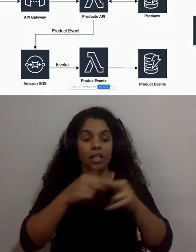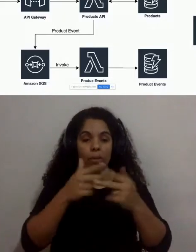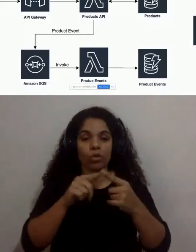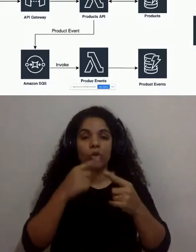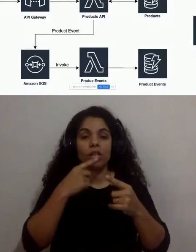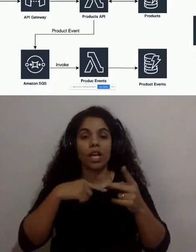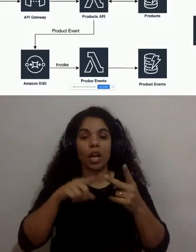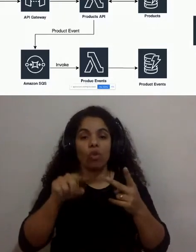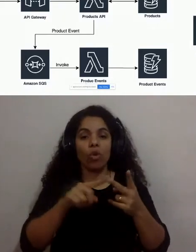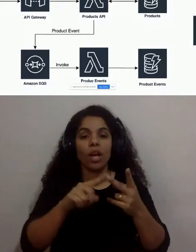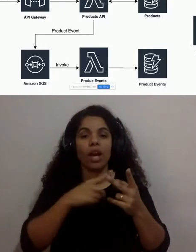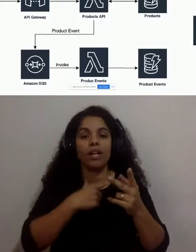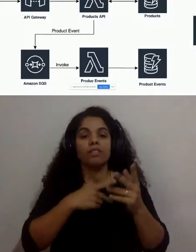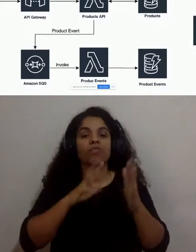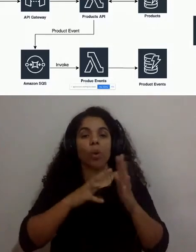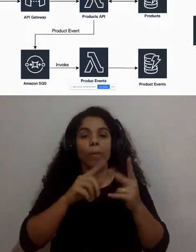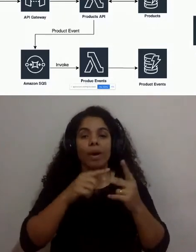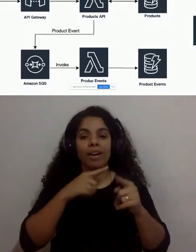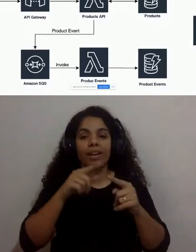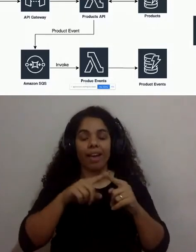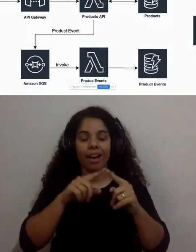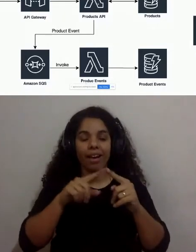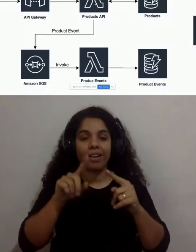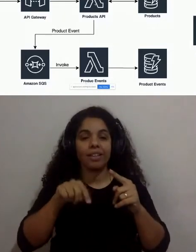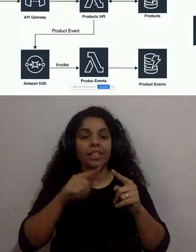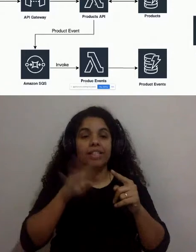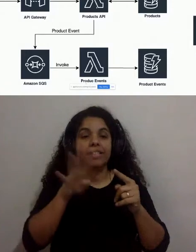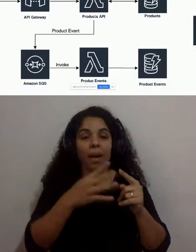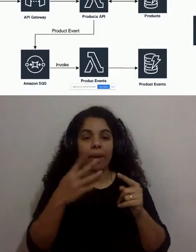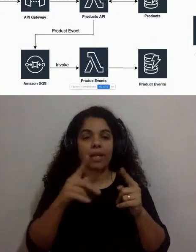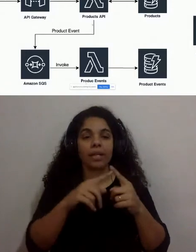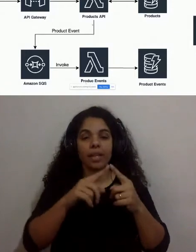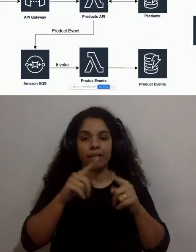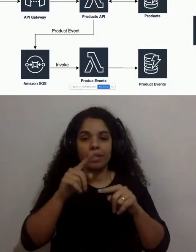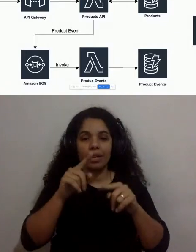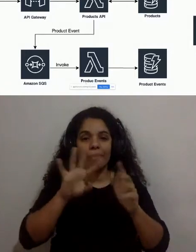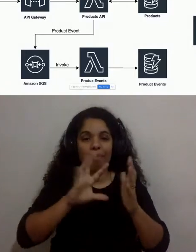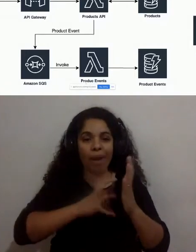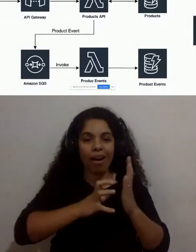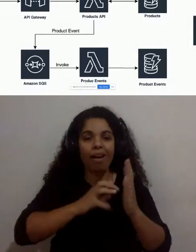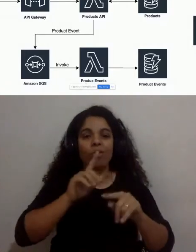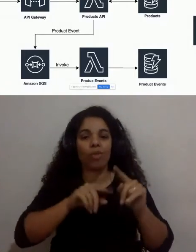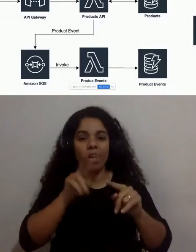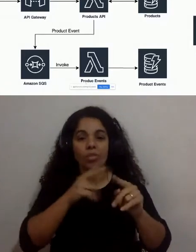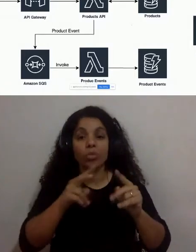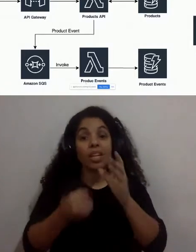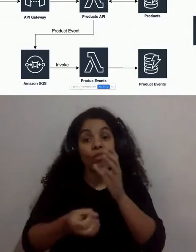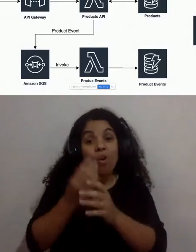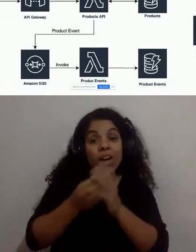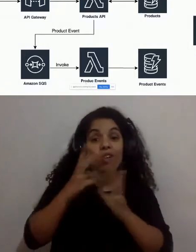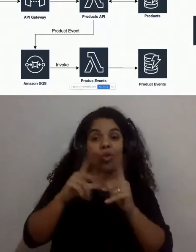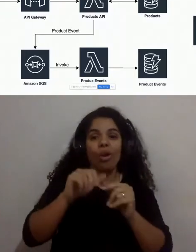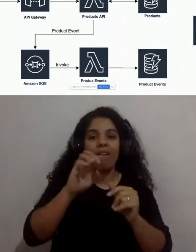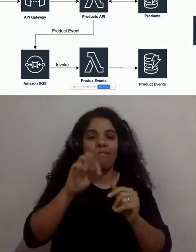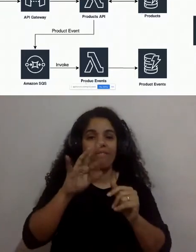no banco, na tabela desse banco e leio esse produto. E é aqui também que eu vou criar todos os eventos